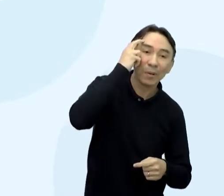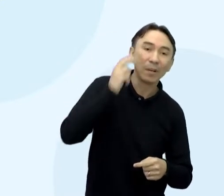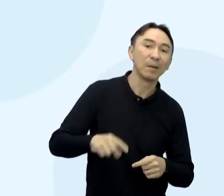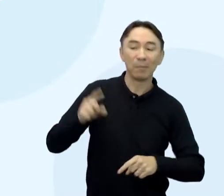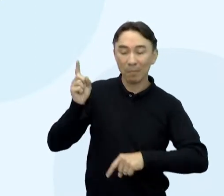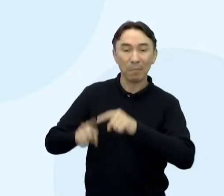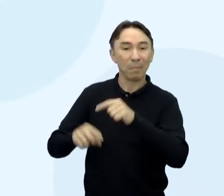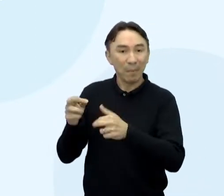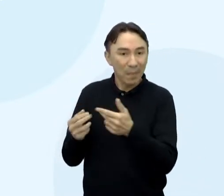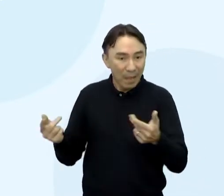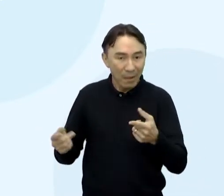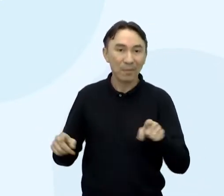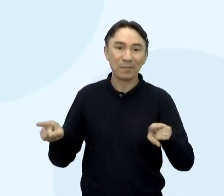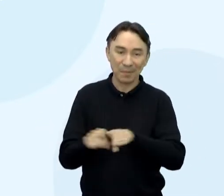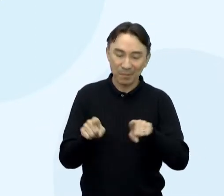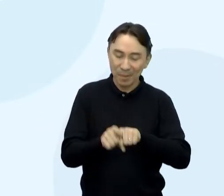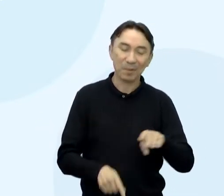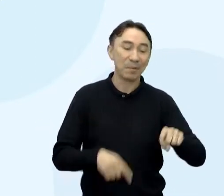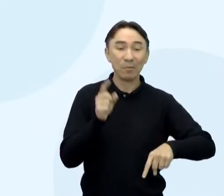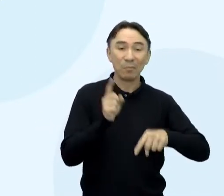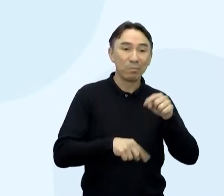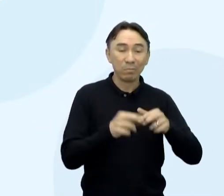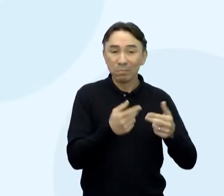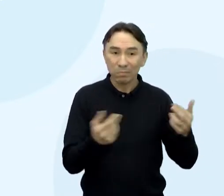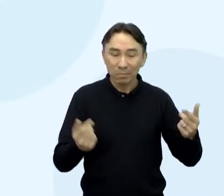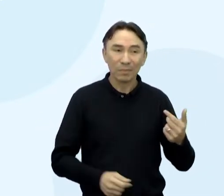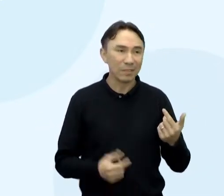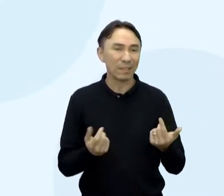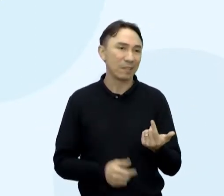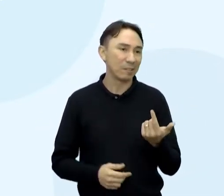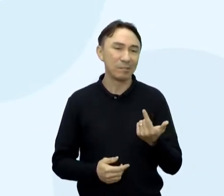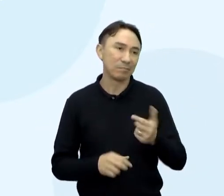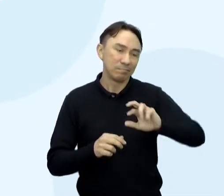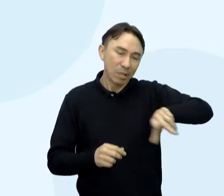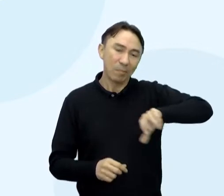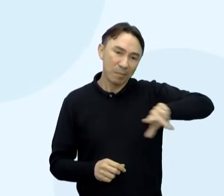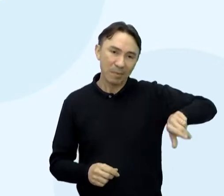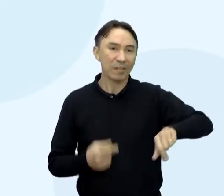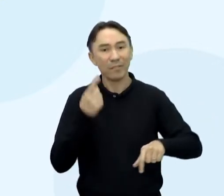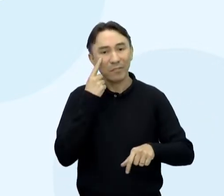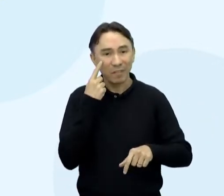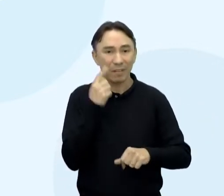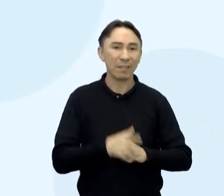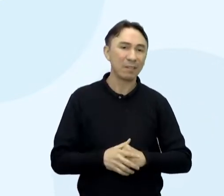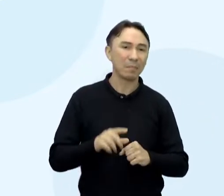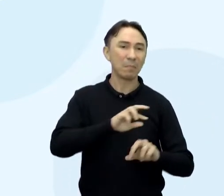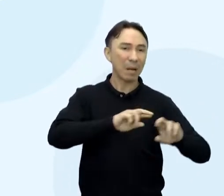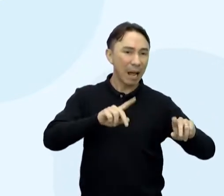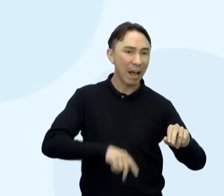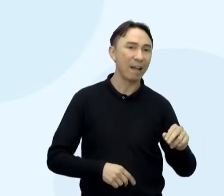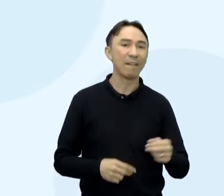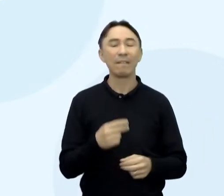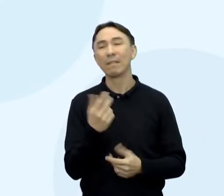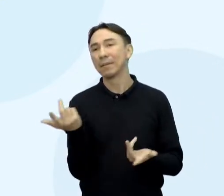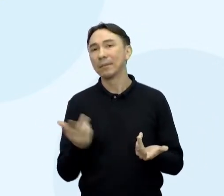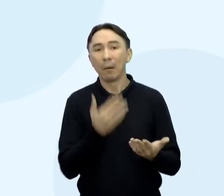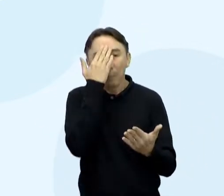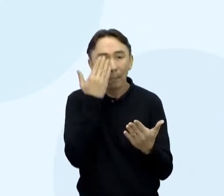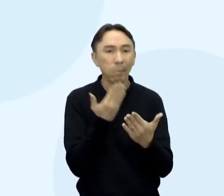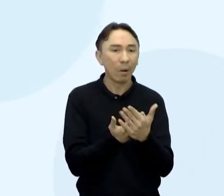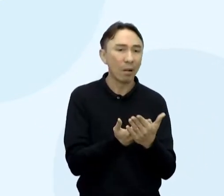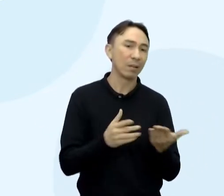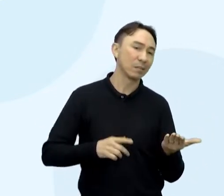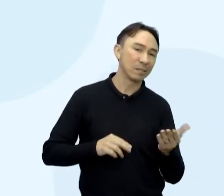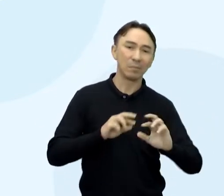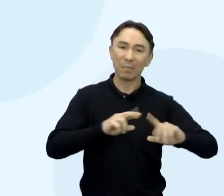de modo a identificar conhecimentos, valores, crenças e práticas que caracterizam